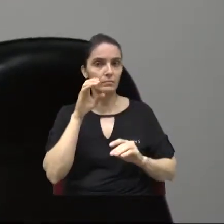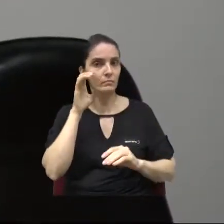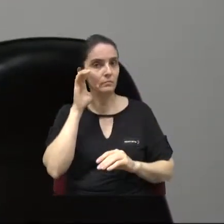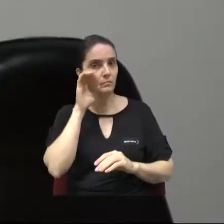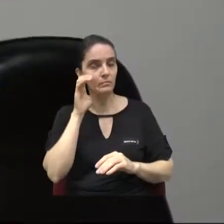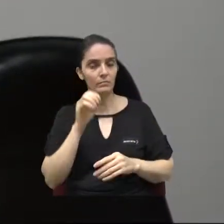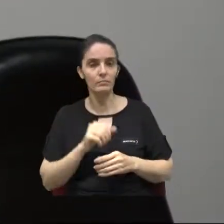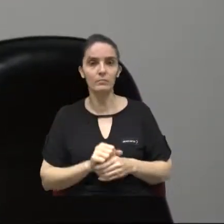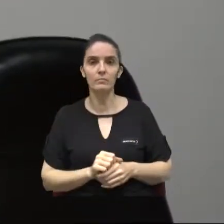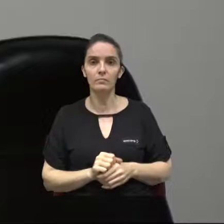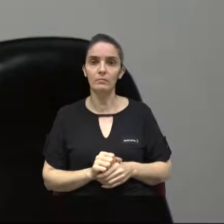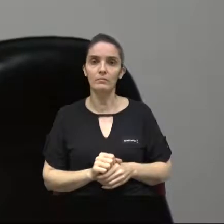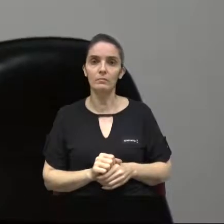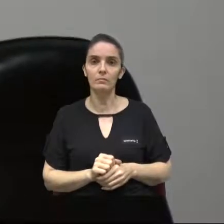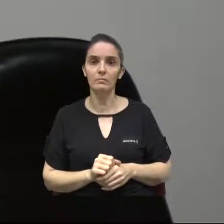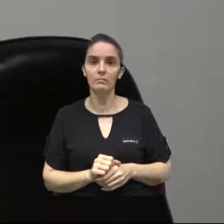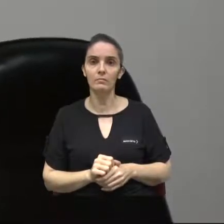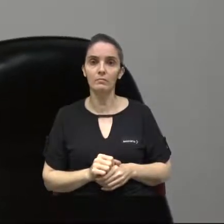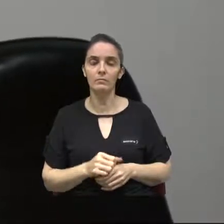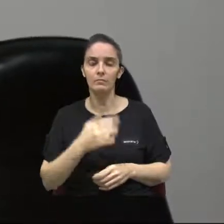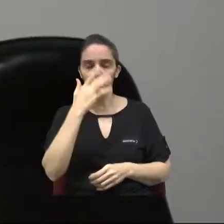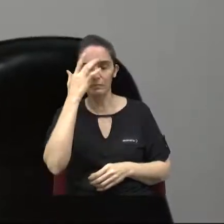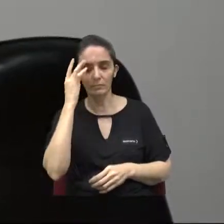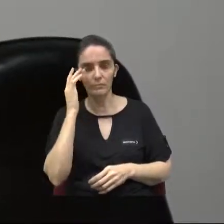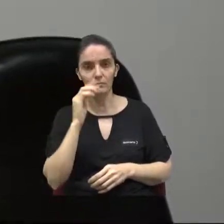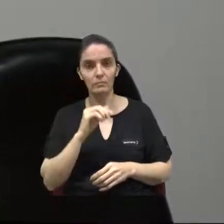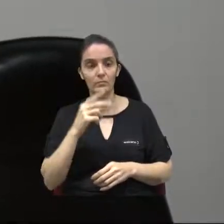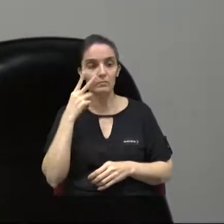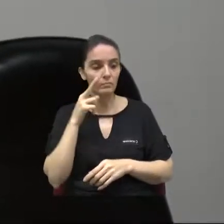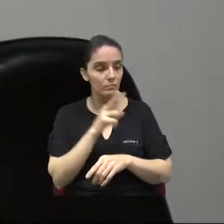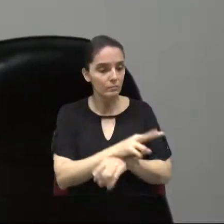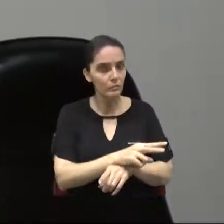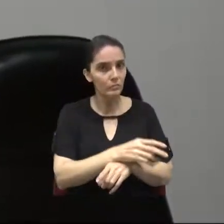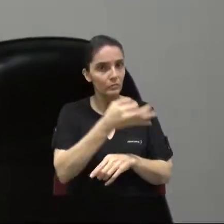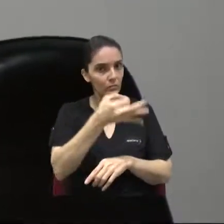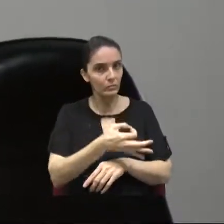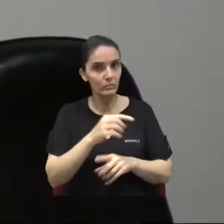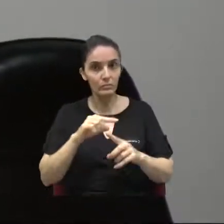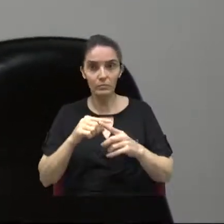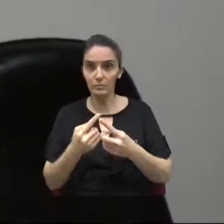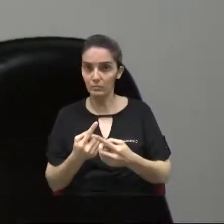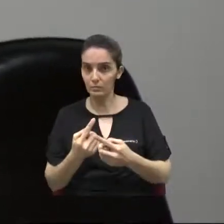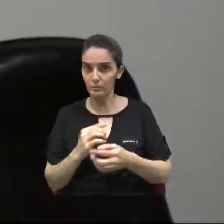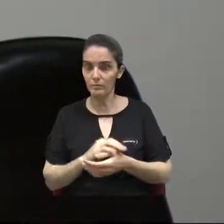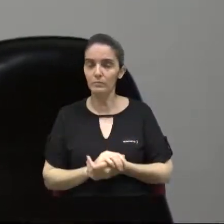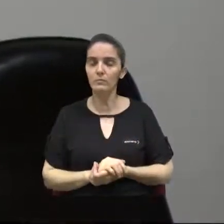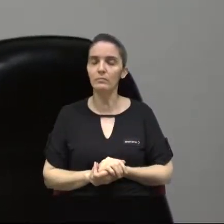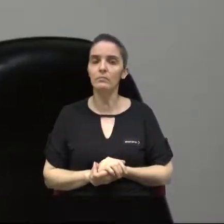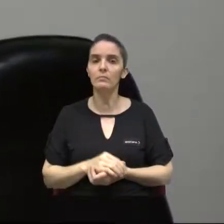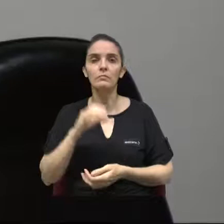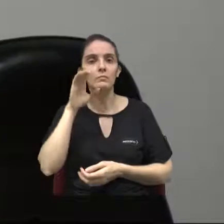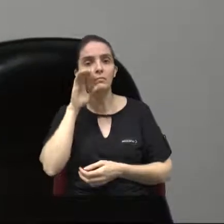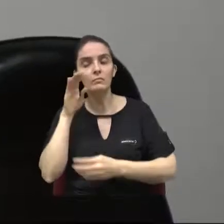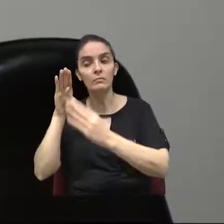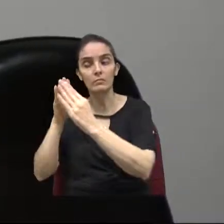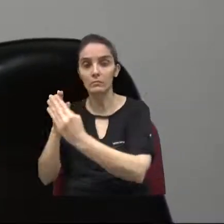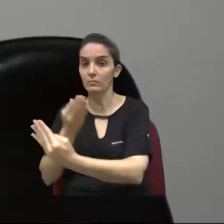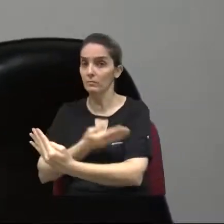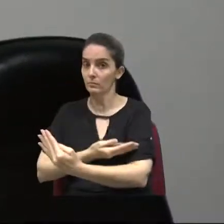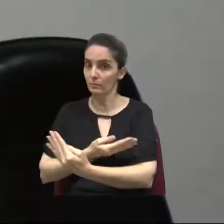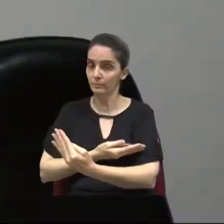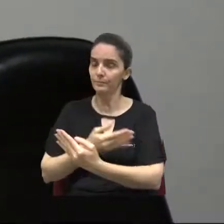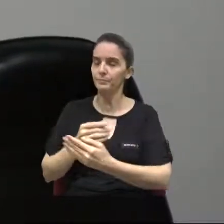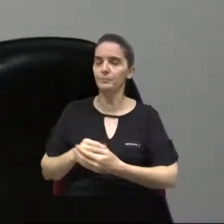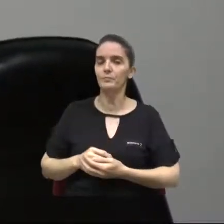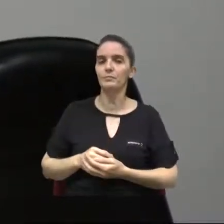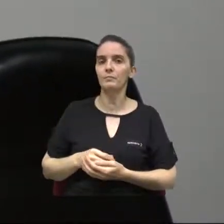porque elas realmente fazem um trabalho muito bom, mas eu fiquei preocupada numa casa que eu fui,